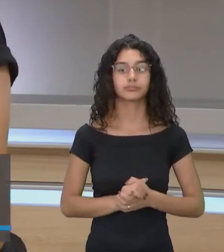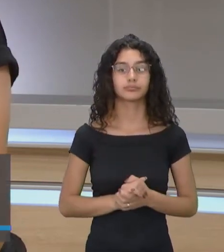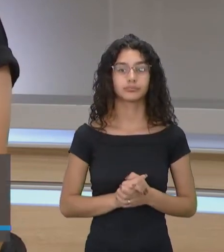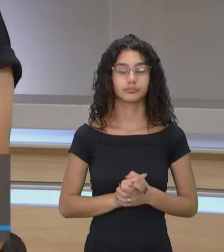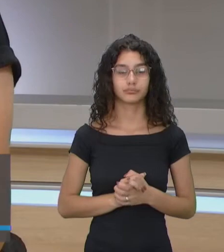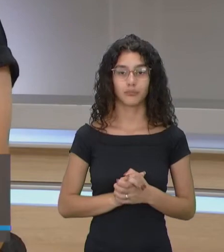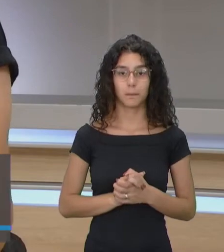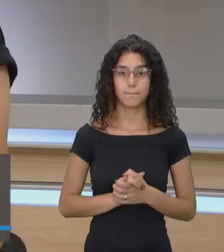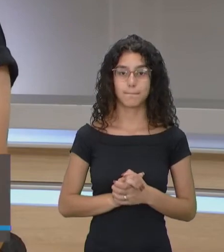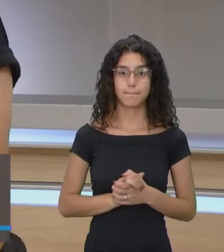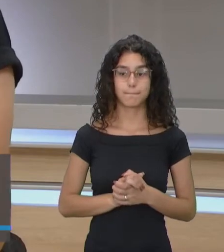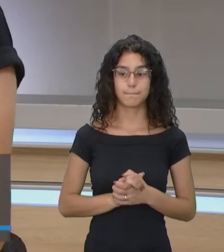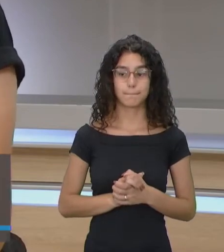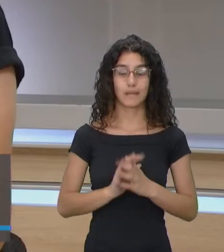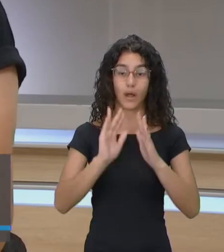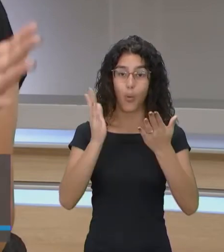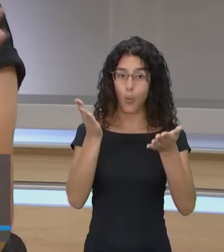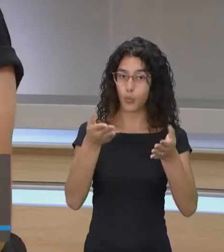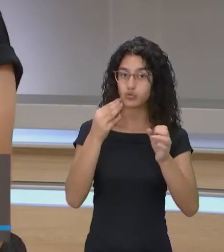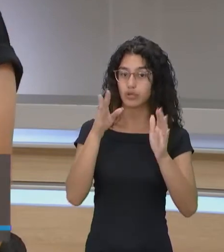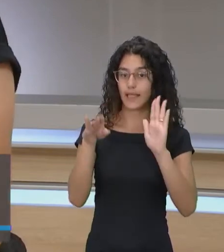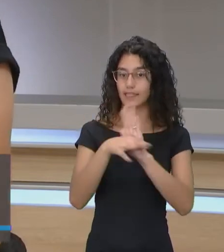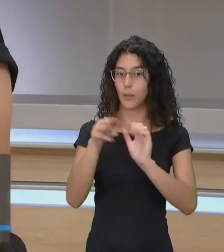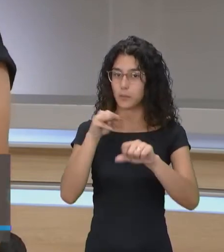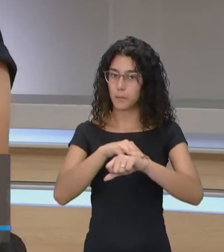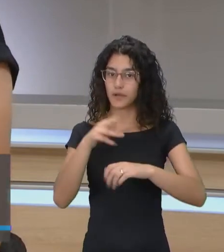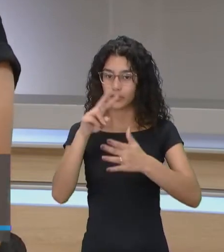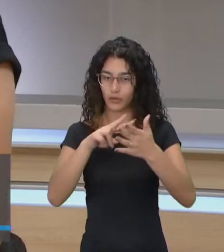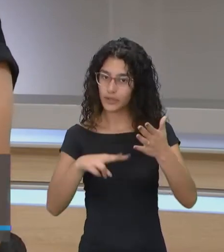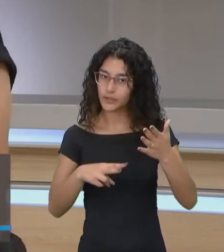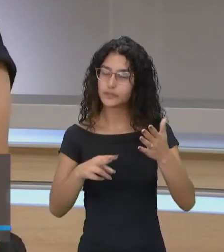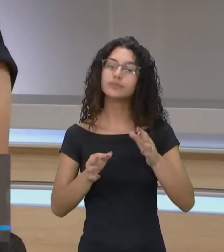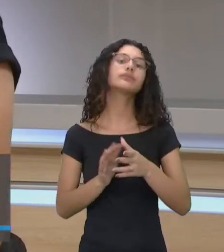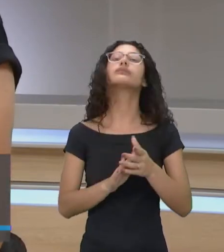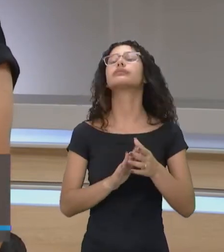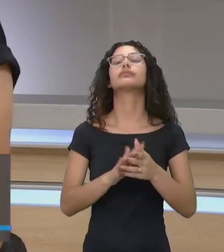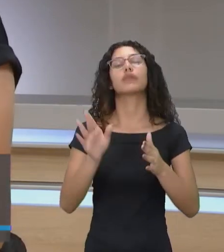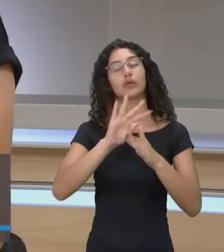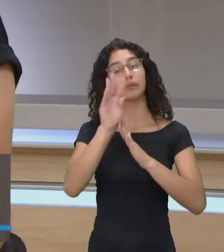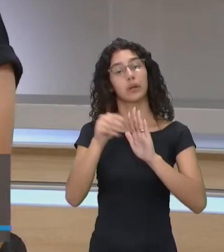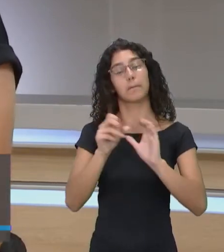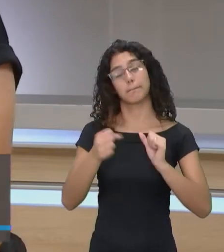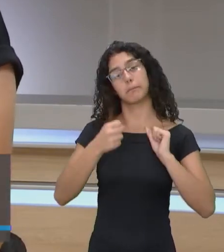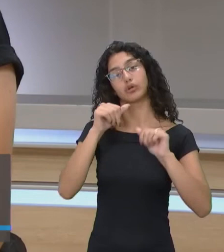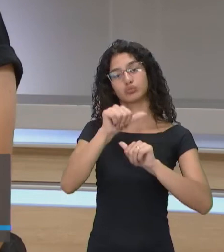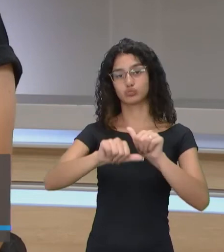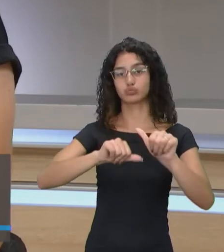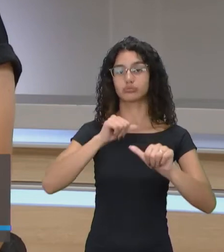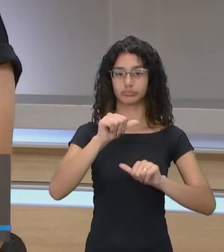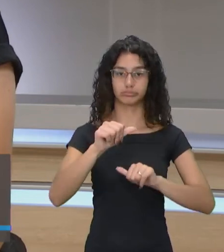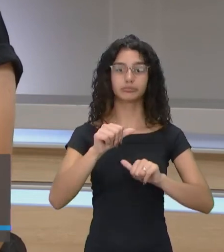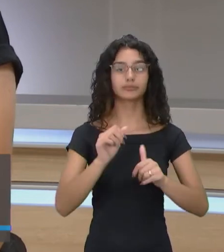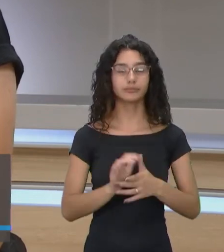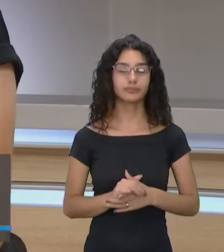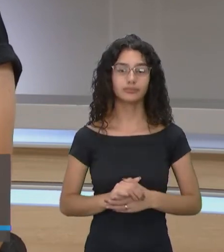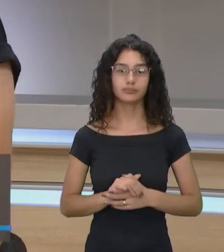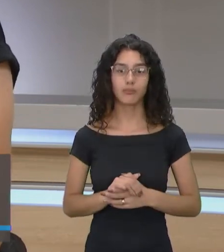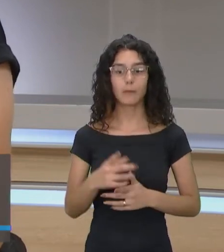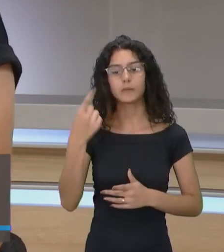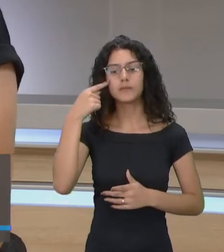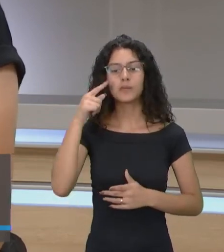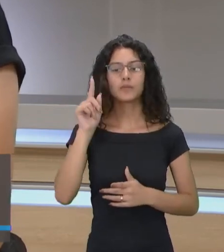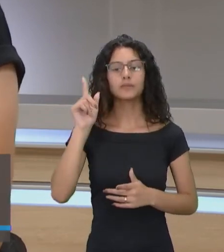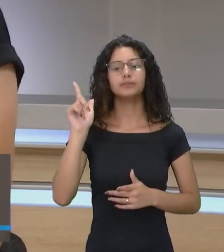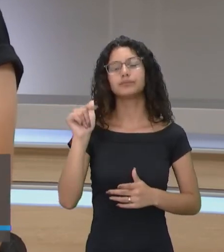tá? Até este momento em que eu li, porque é o que a gente falou, tá? A implementação, então tudo pode mudar. A ideia